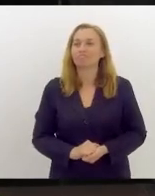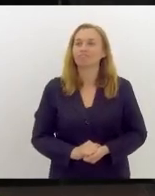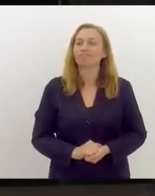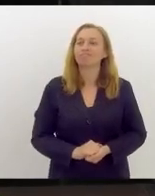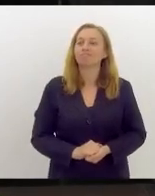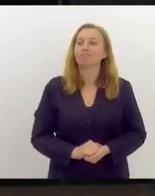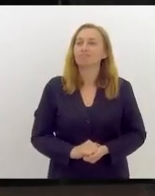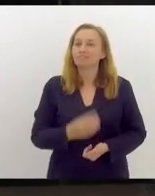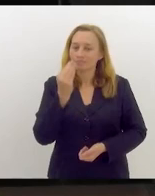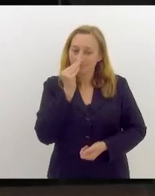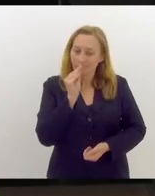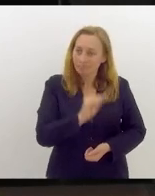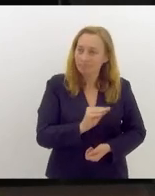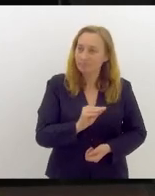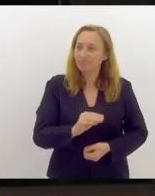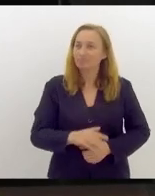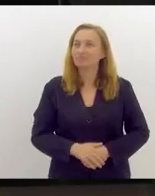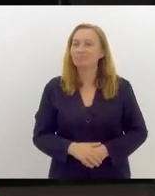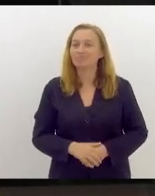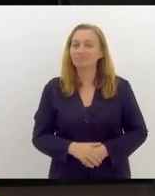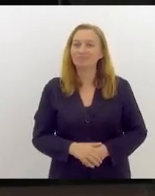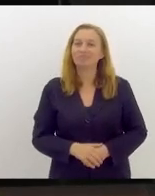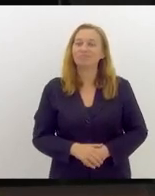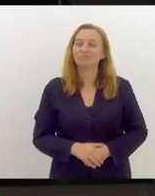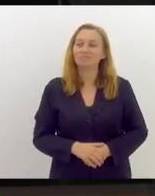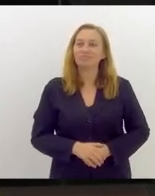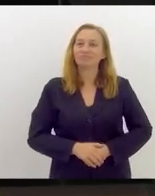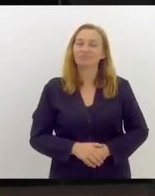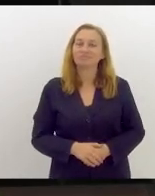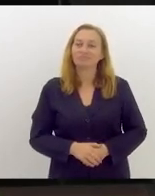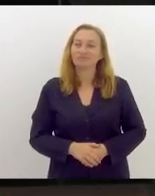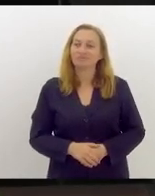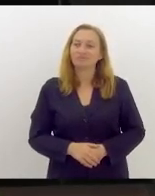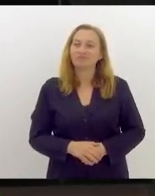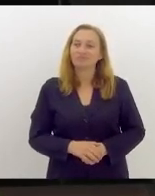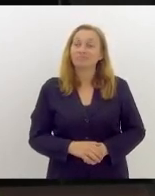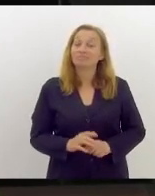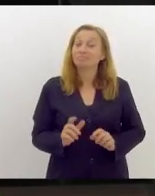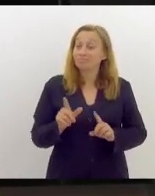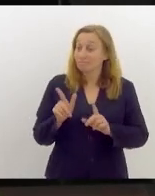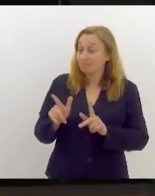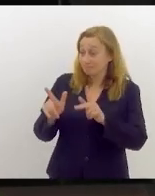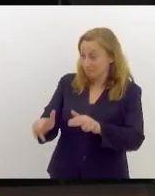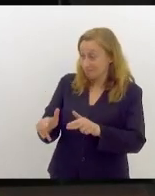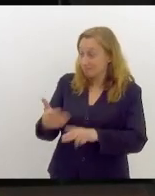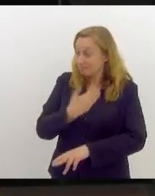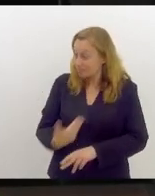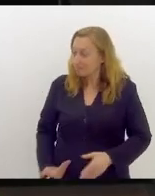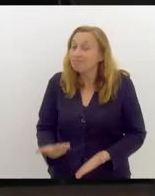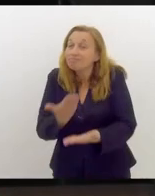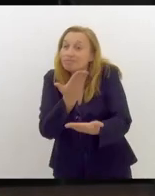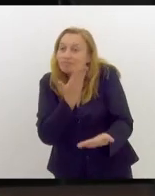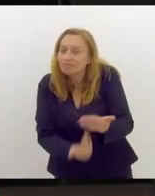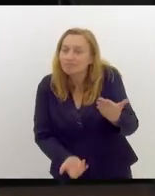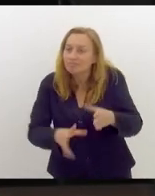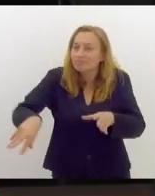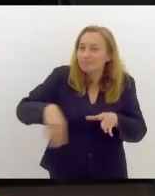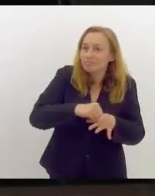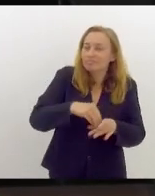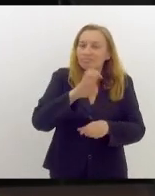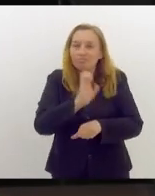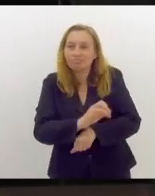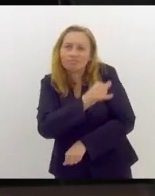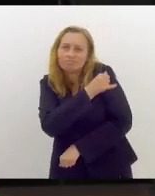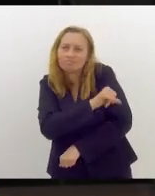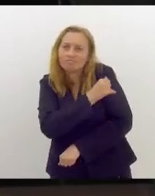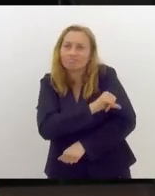negacionismo mas também pela corrupção que esse mesmo governo perdedor implantou aqui no estado do Rio